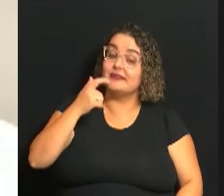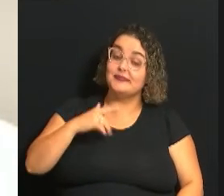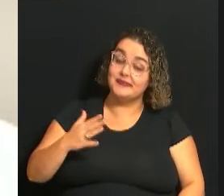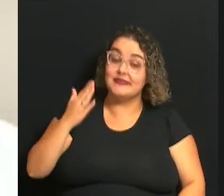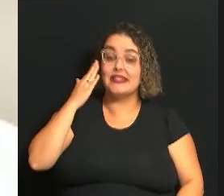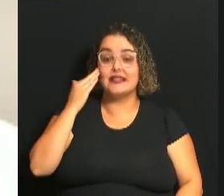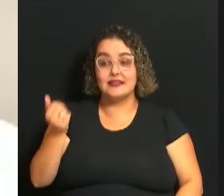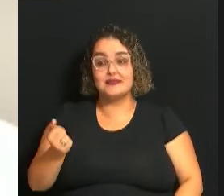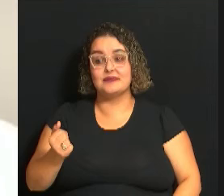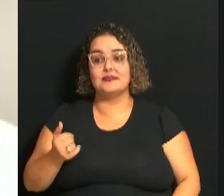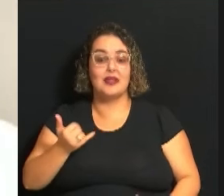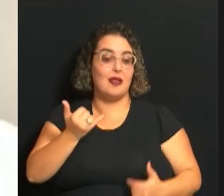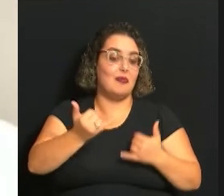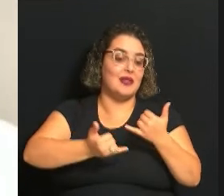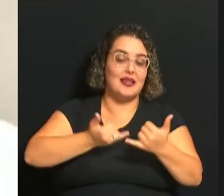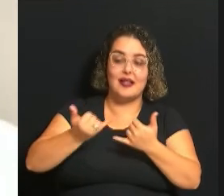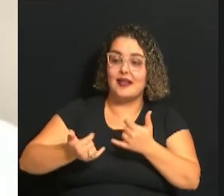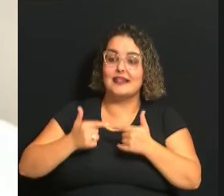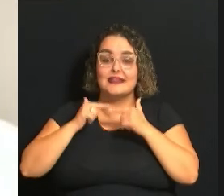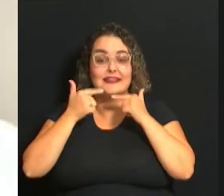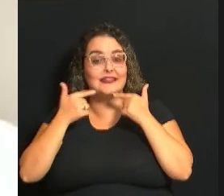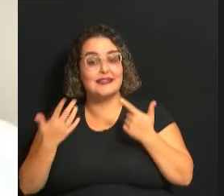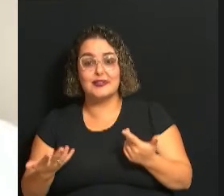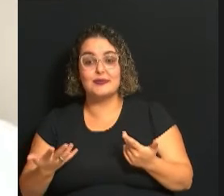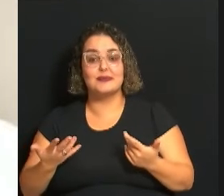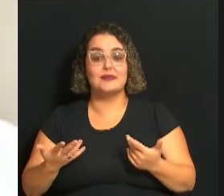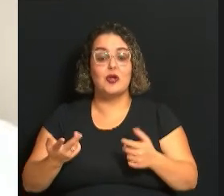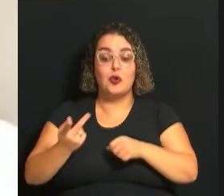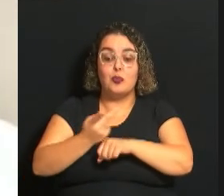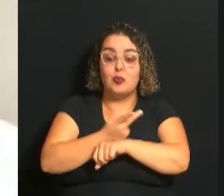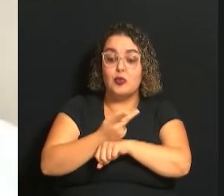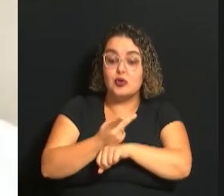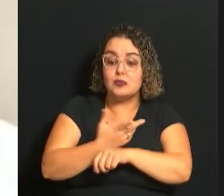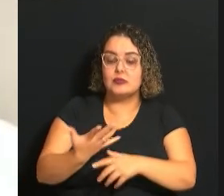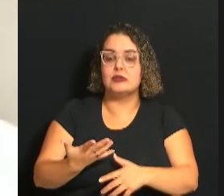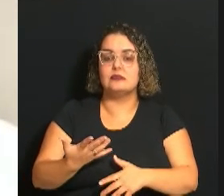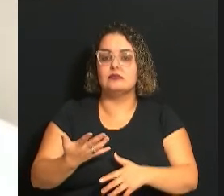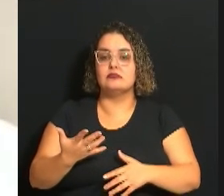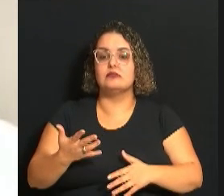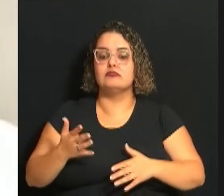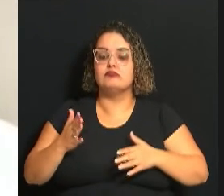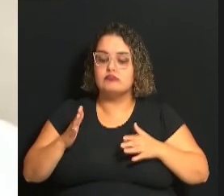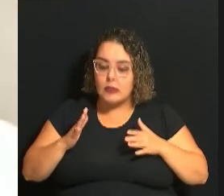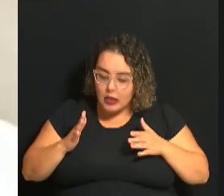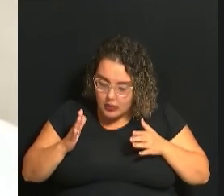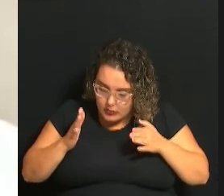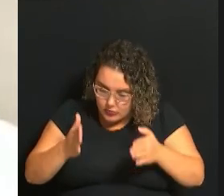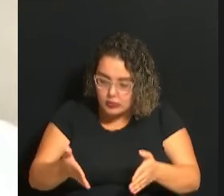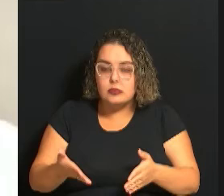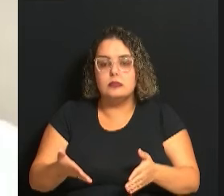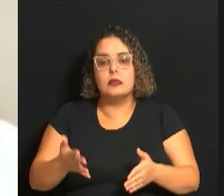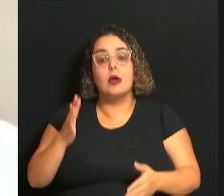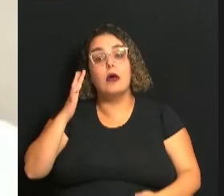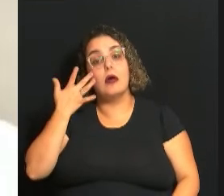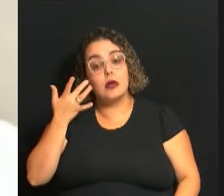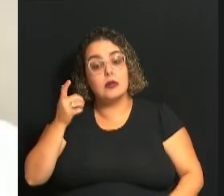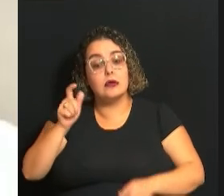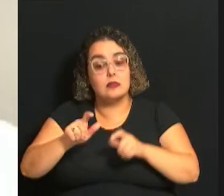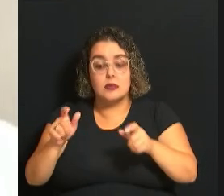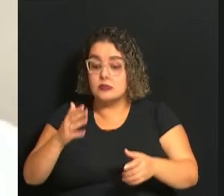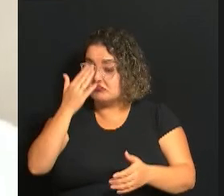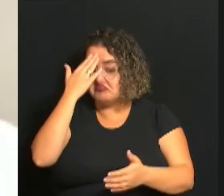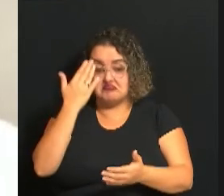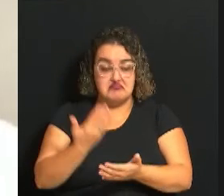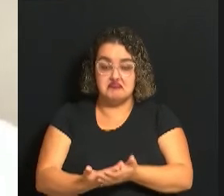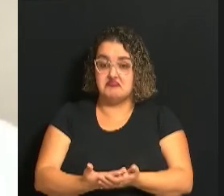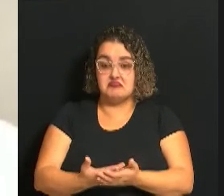sempre estou assim, brincalhona, rindo. Então, eu procuro, né, manter isso, e acho que é isso que as pessoas acabam não acreditando. Os meus